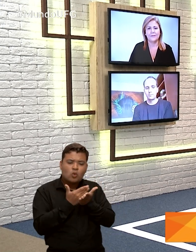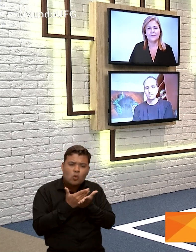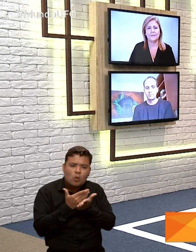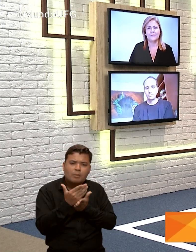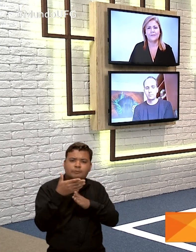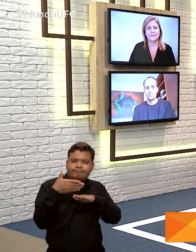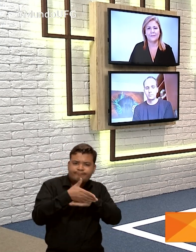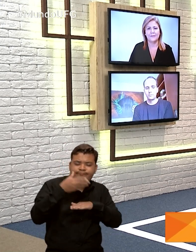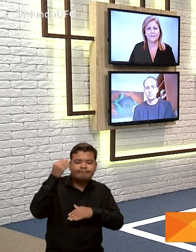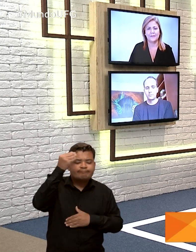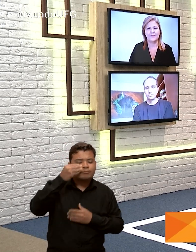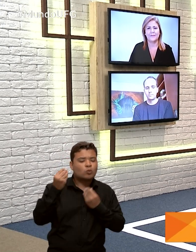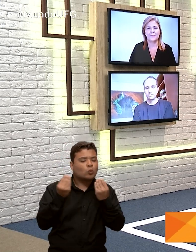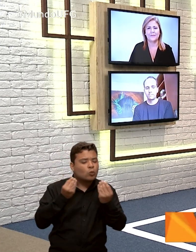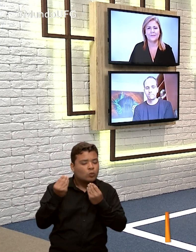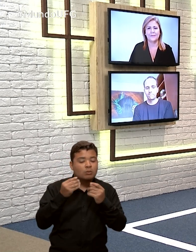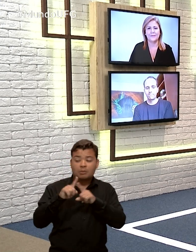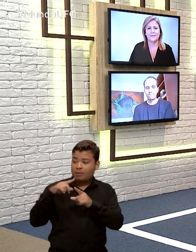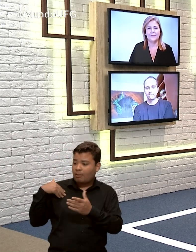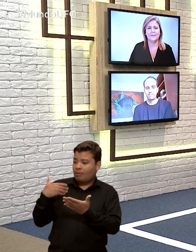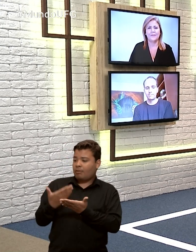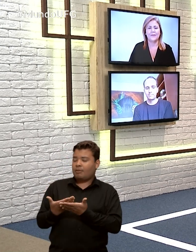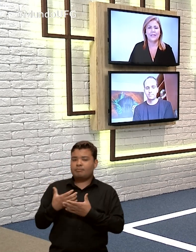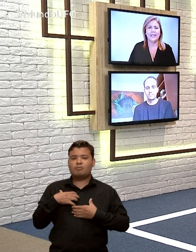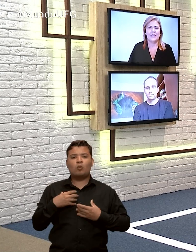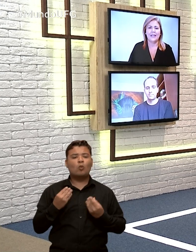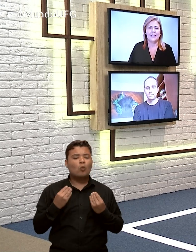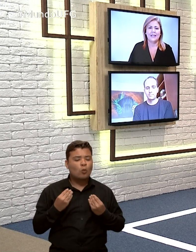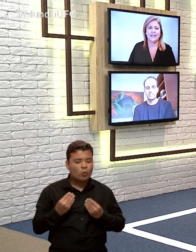e como que está sendo até agora.